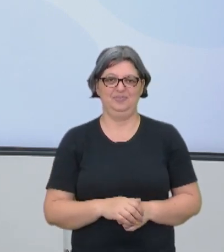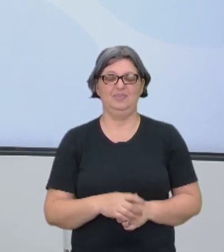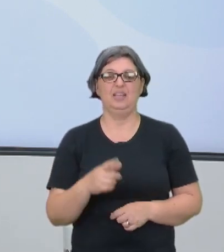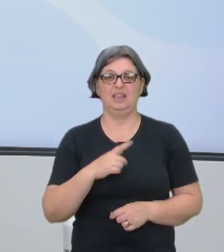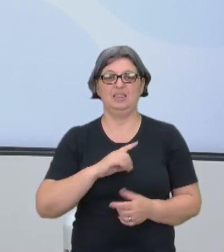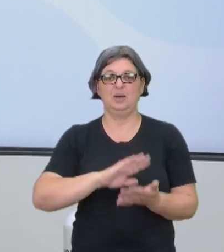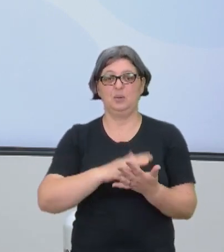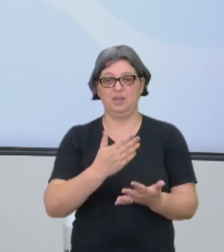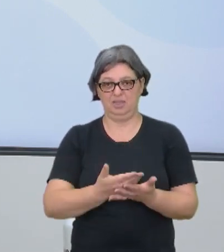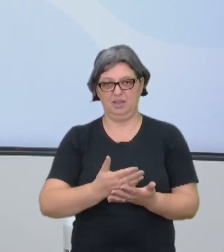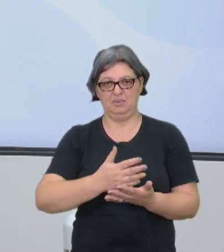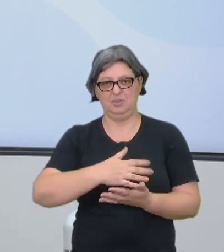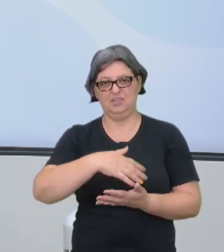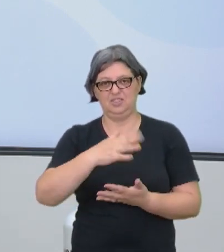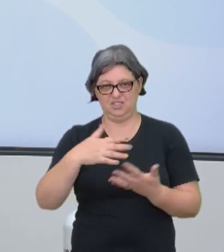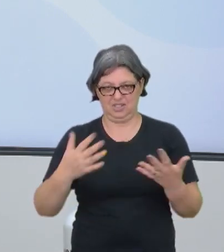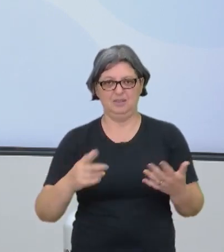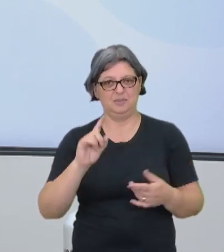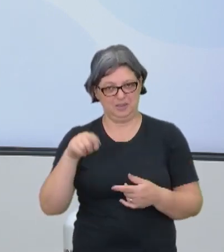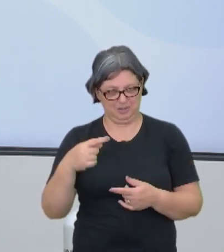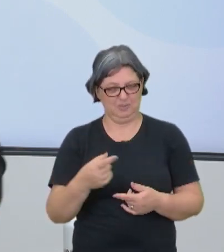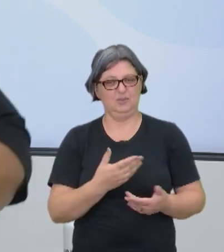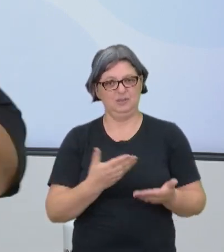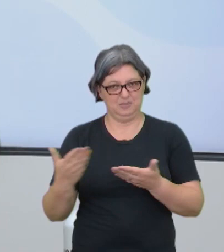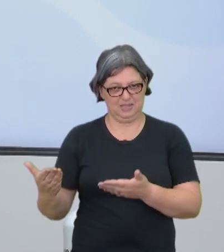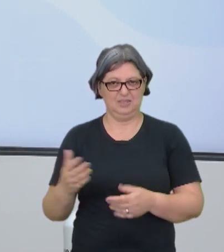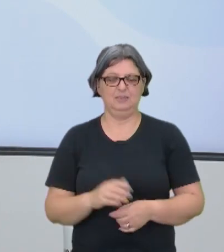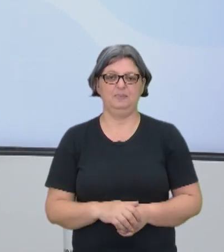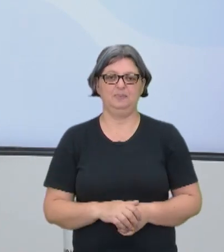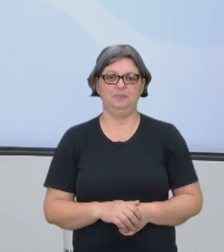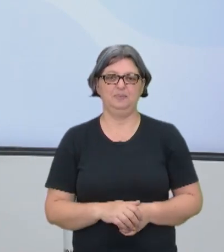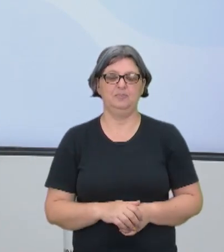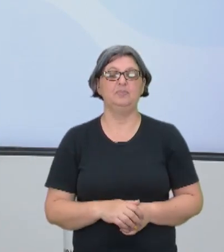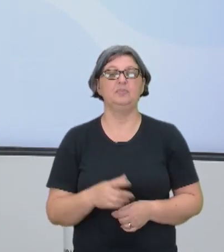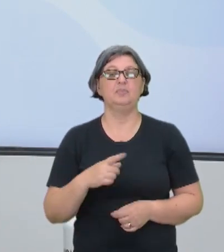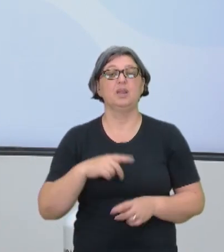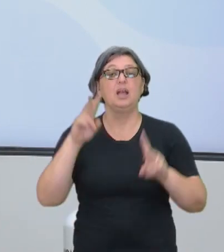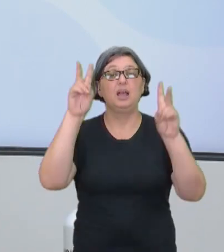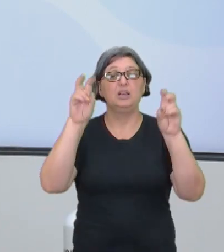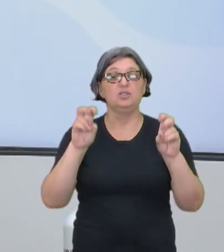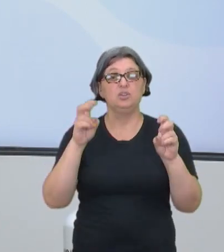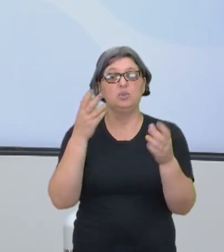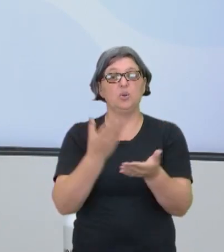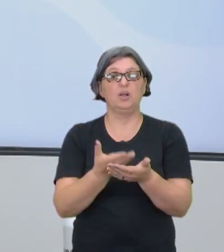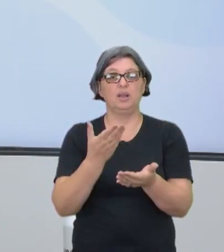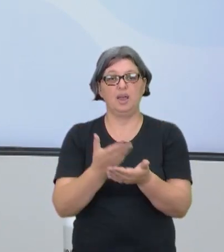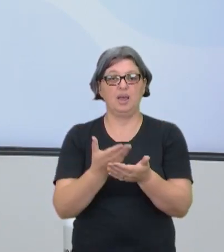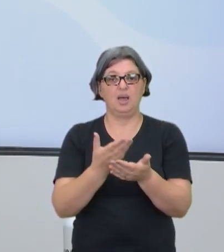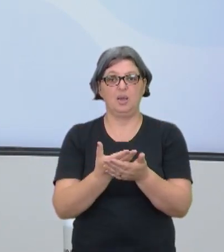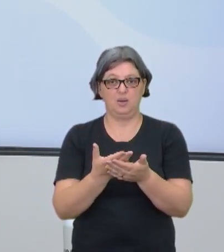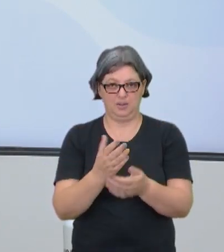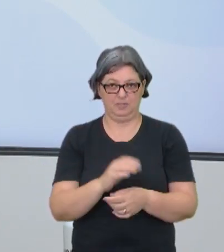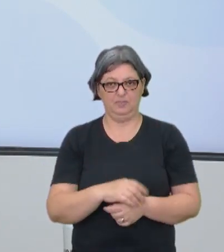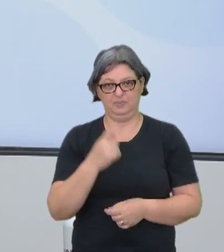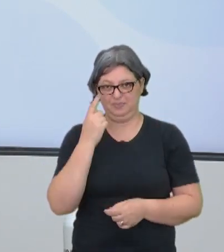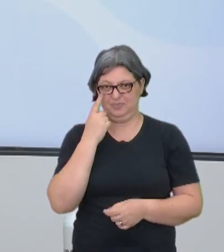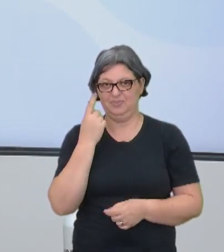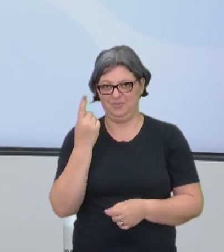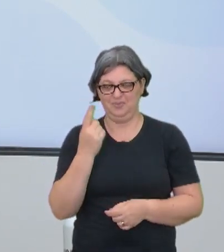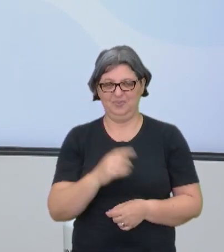os intérpretes que na sequência eu já apresento. Então, tudo bem? Preparando o título da nossa aula na tela. Vamos